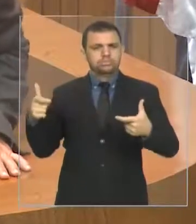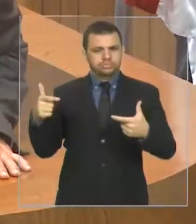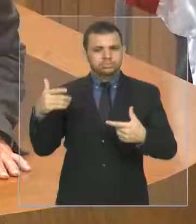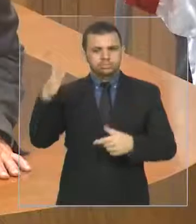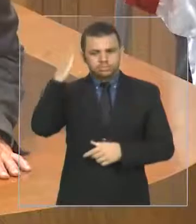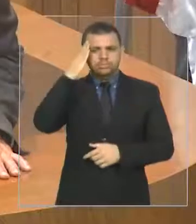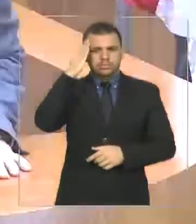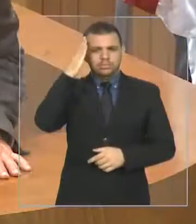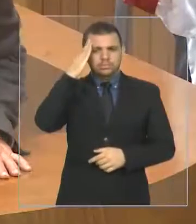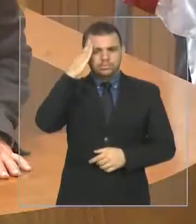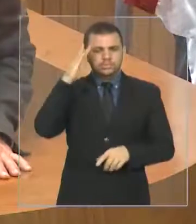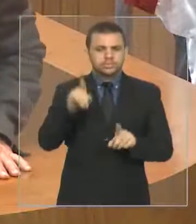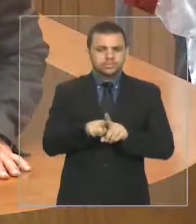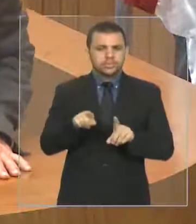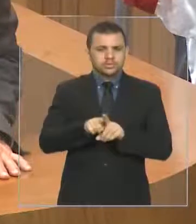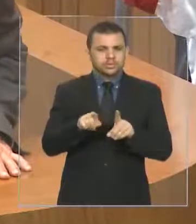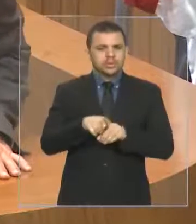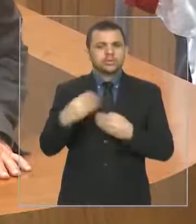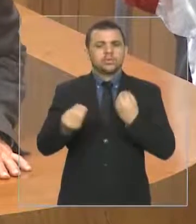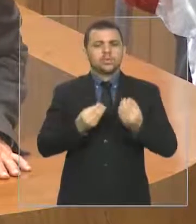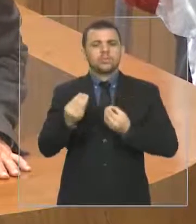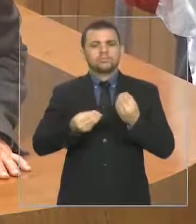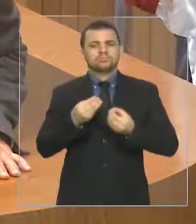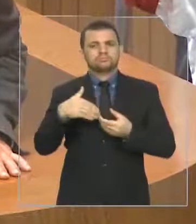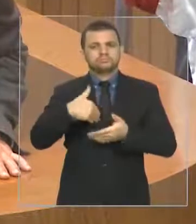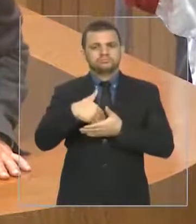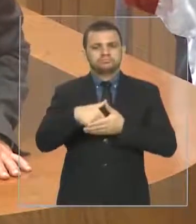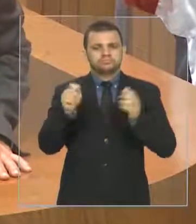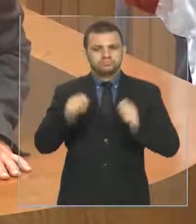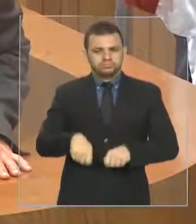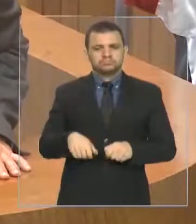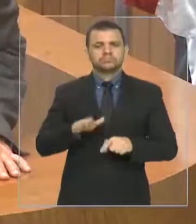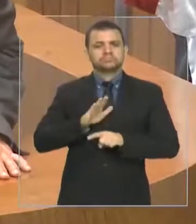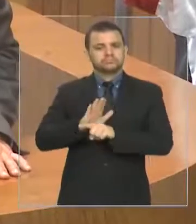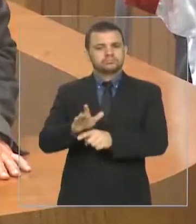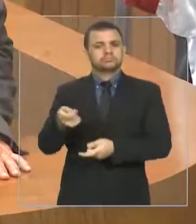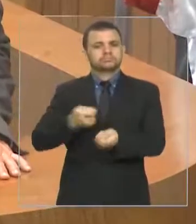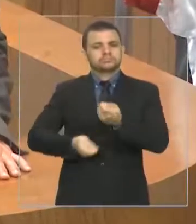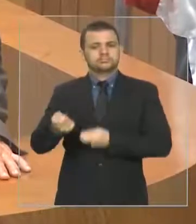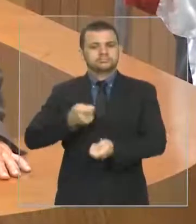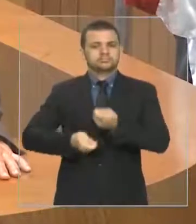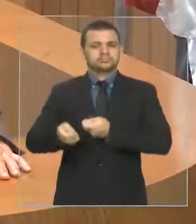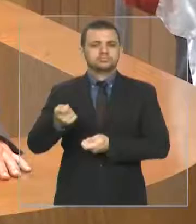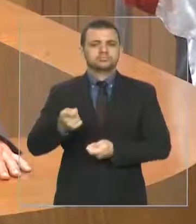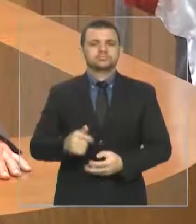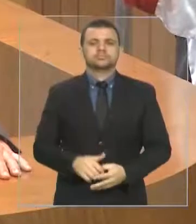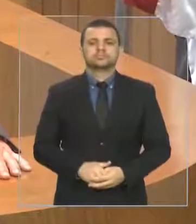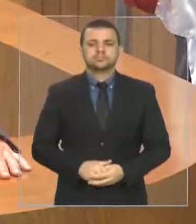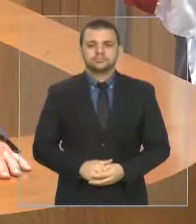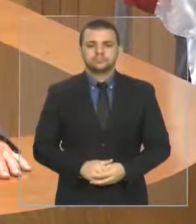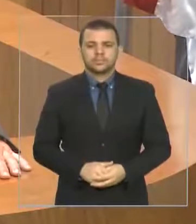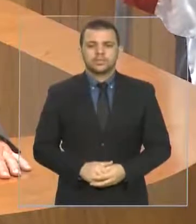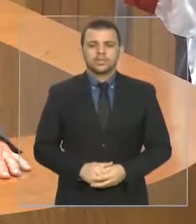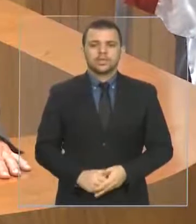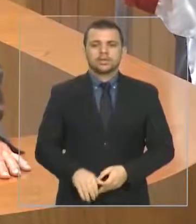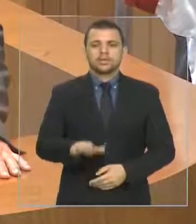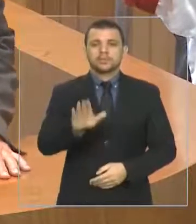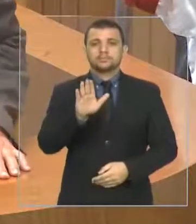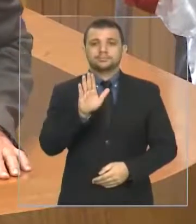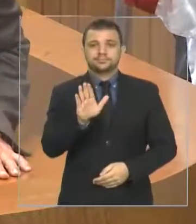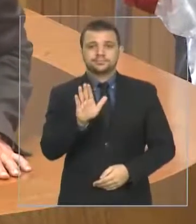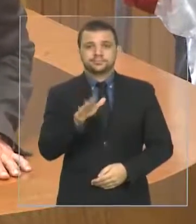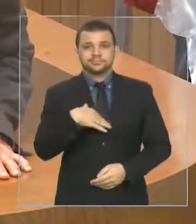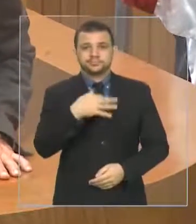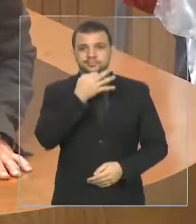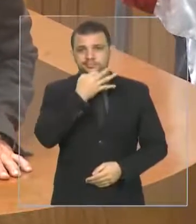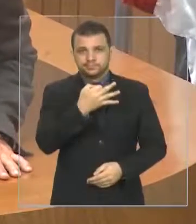do Curso, que o futebol movimenta a economia informal. Mas acho